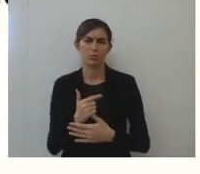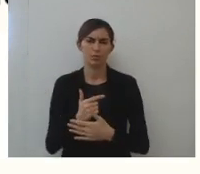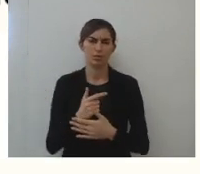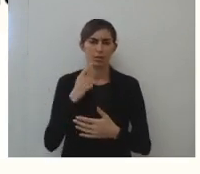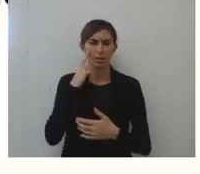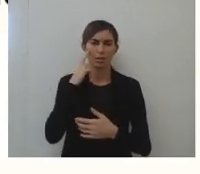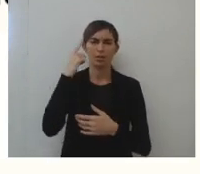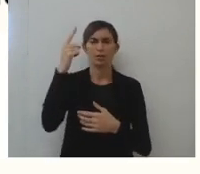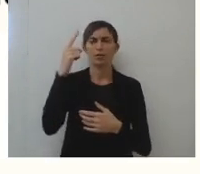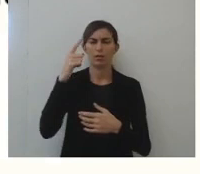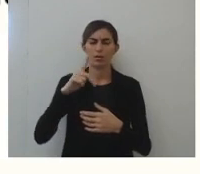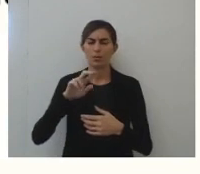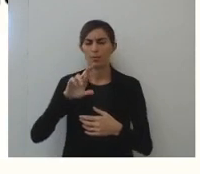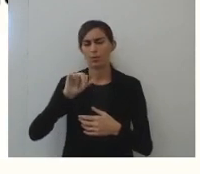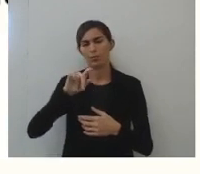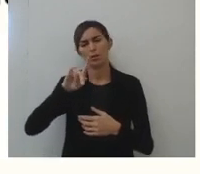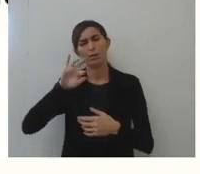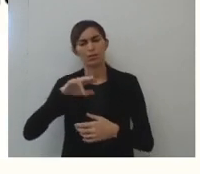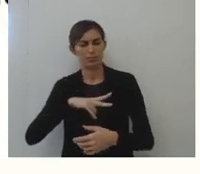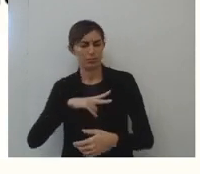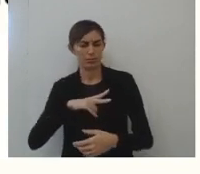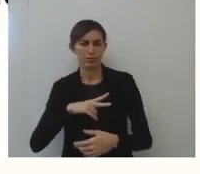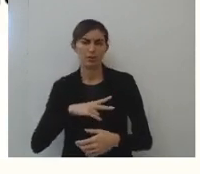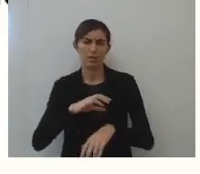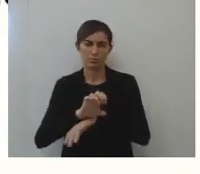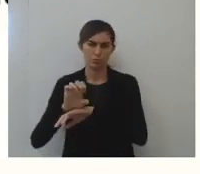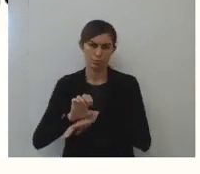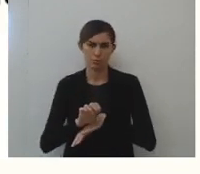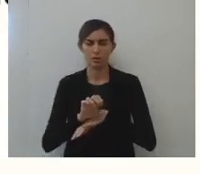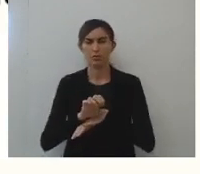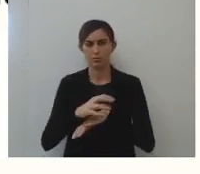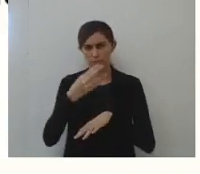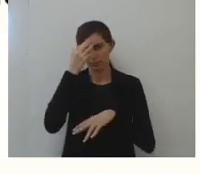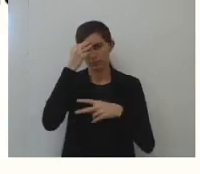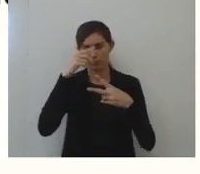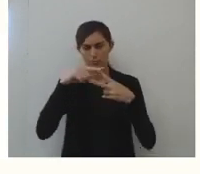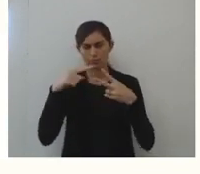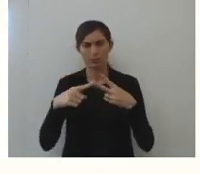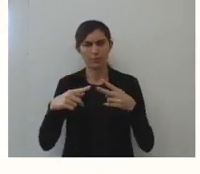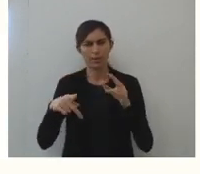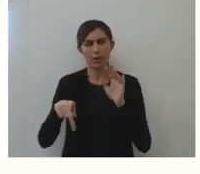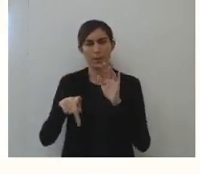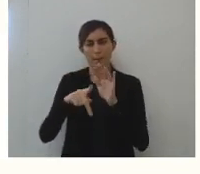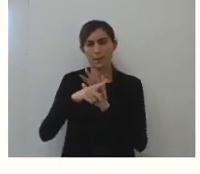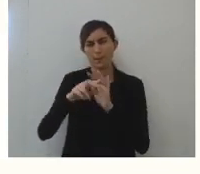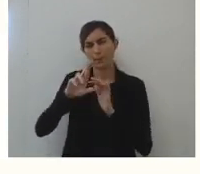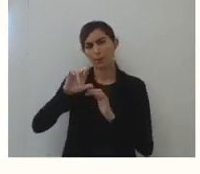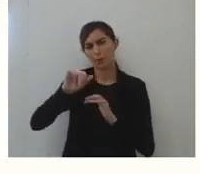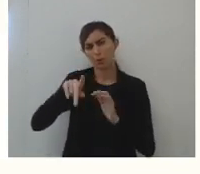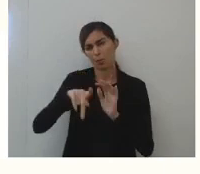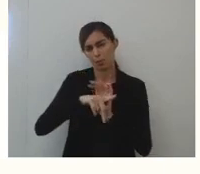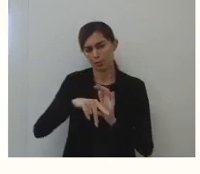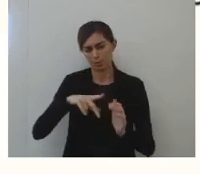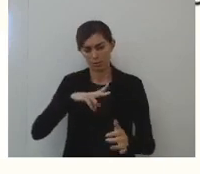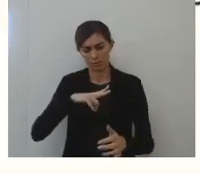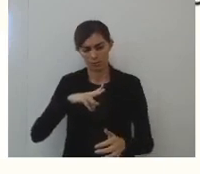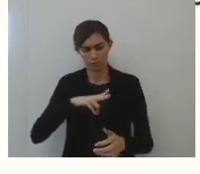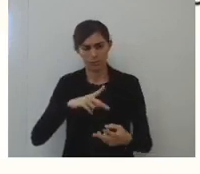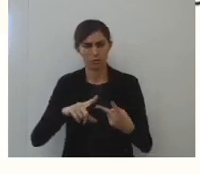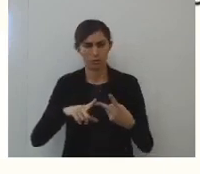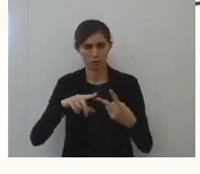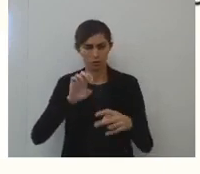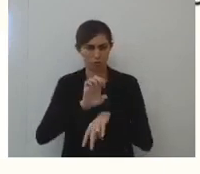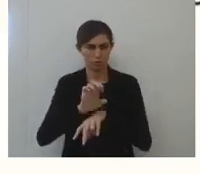a ideia da propriedade privada e nem Estado. Gravem esses dois nomes, propriedade privada e Estado,